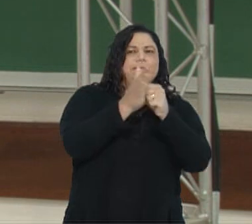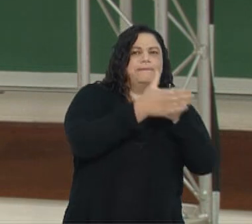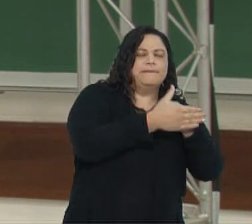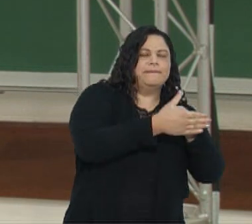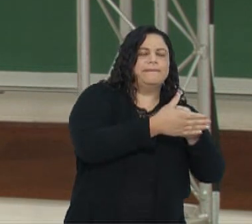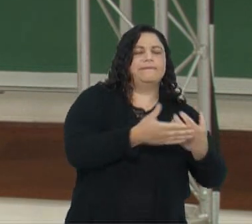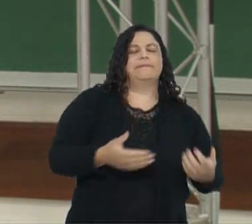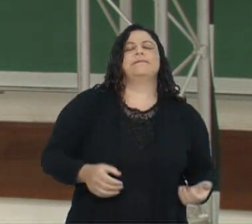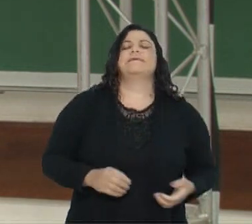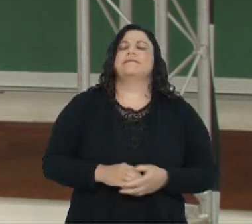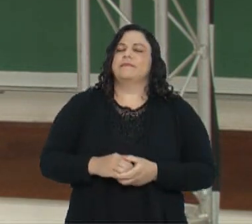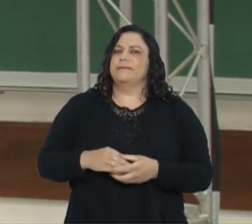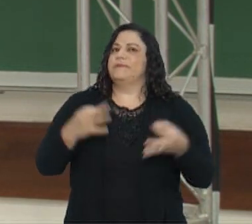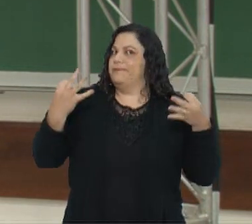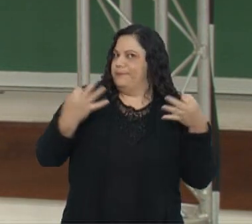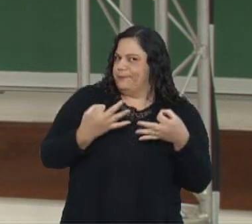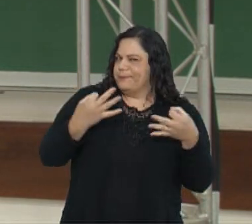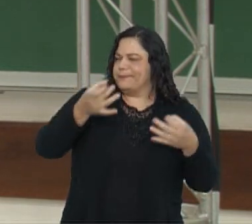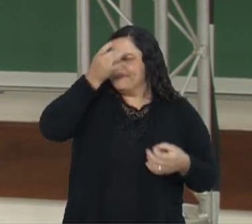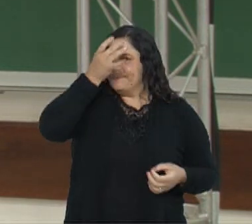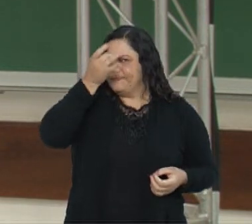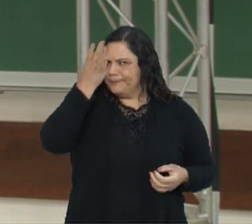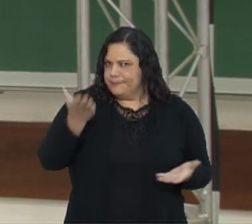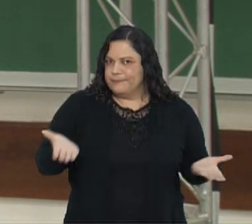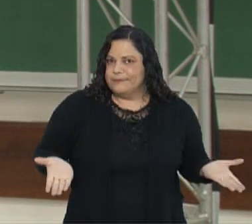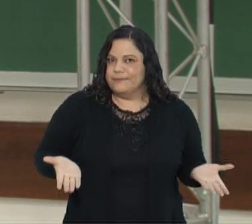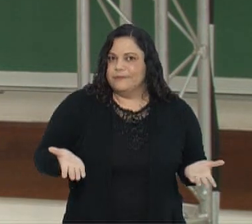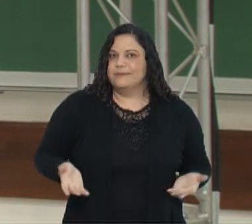gente? Perfeito? Vamos lá, seguindo.